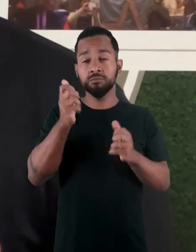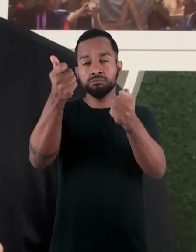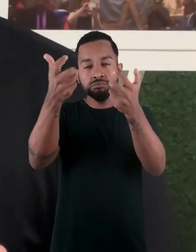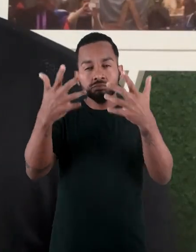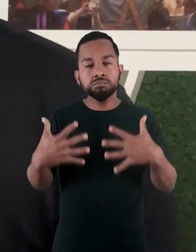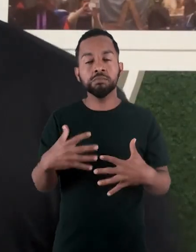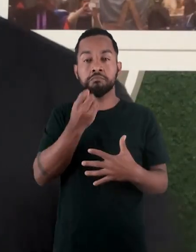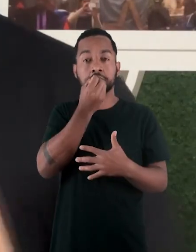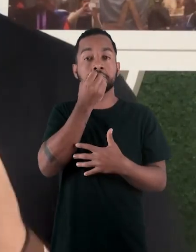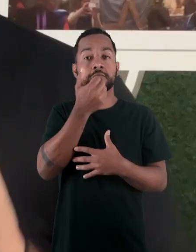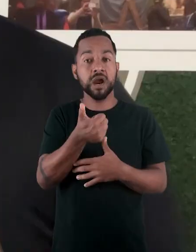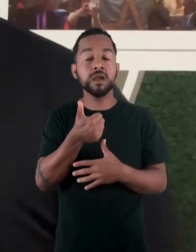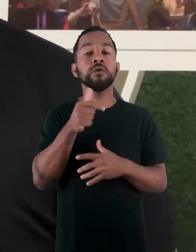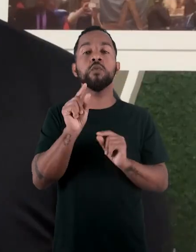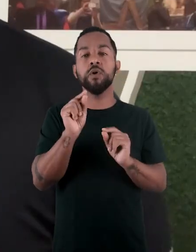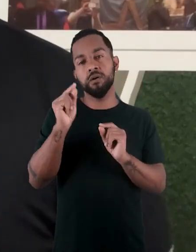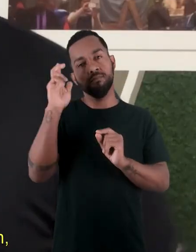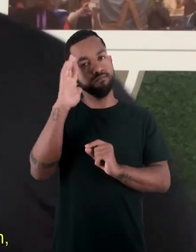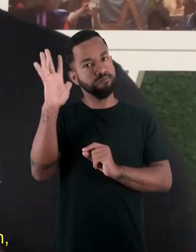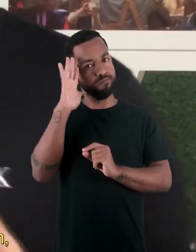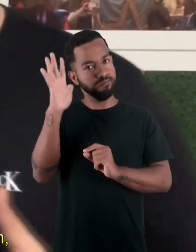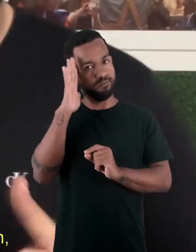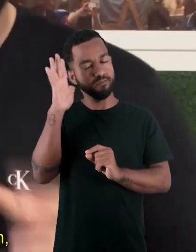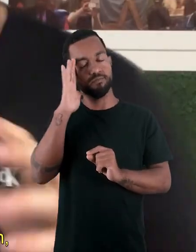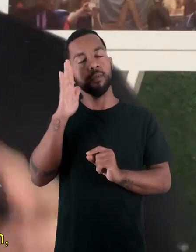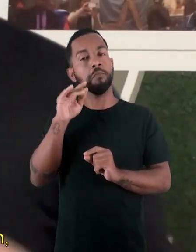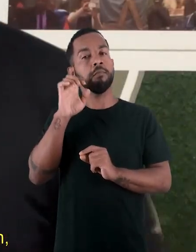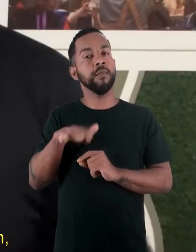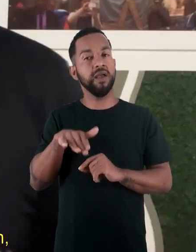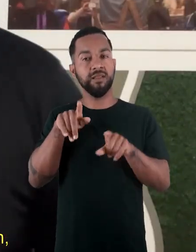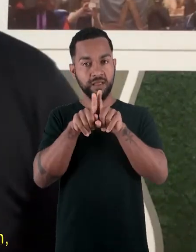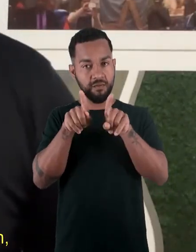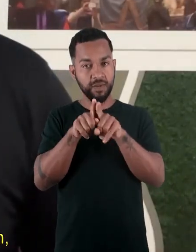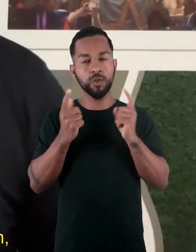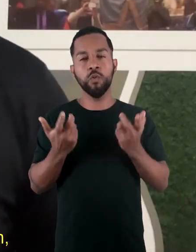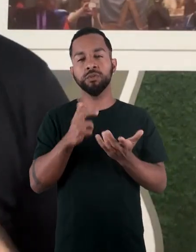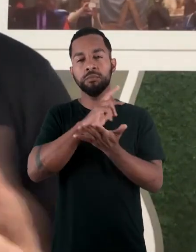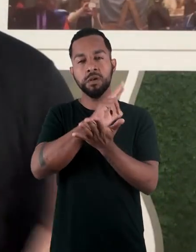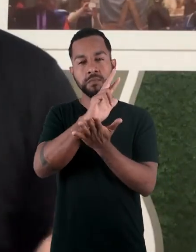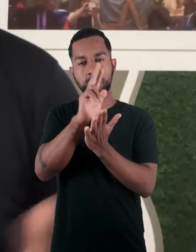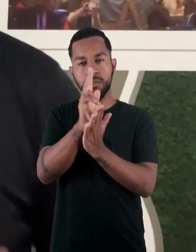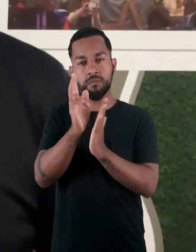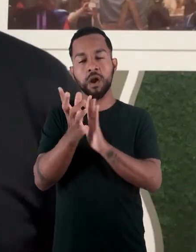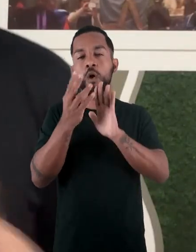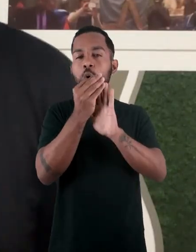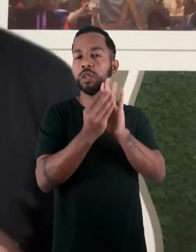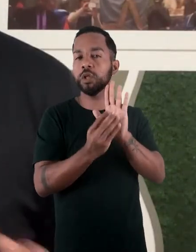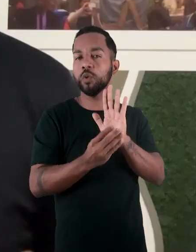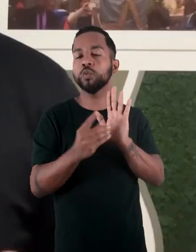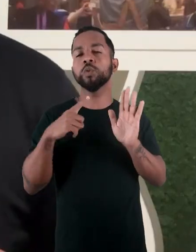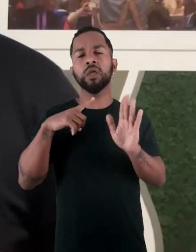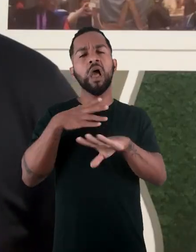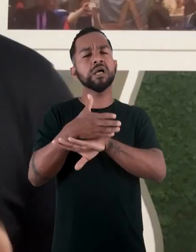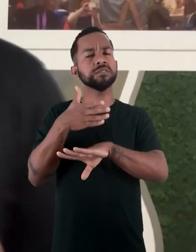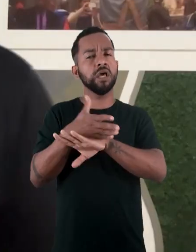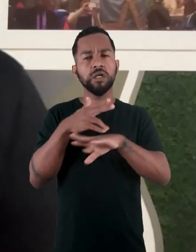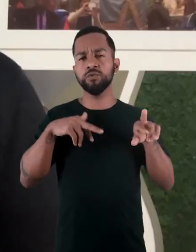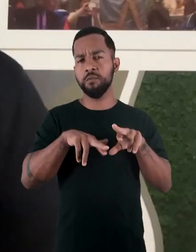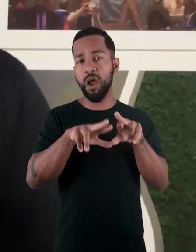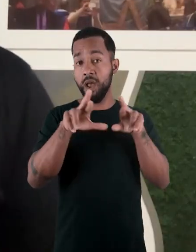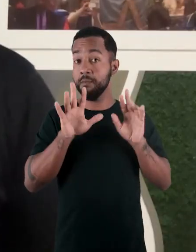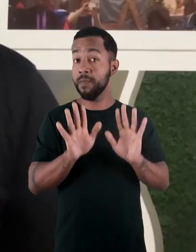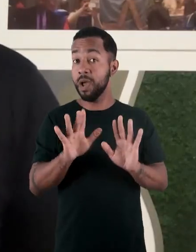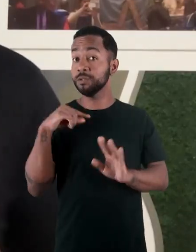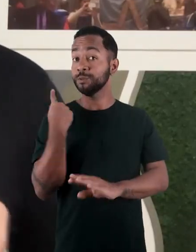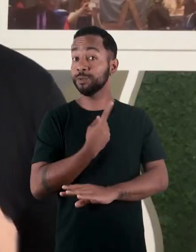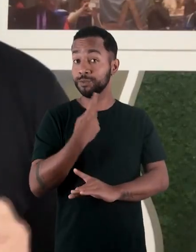bem, eu preciso pensar bem. E hoje, por conta dos diversos conteúdos que a gente tem acesso a muita coisa, isso é maravilhoso. Mas a gente precisa